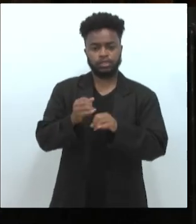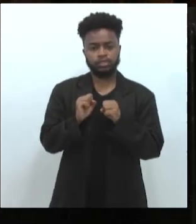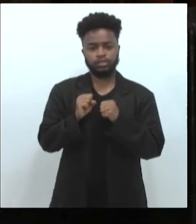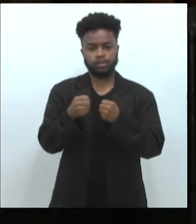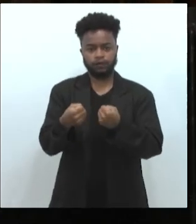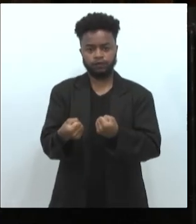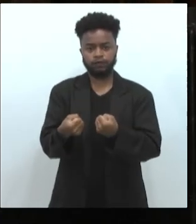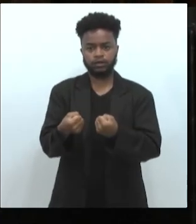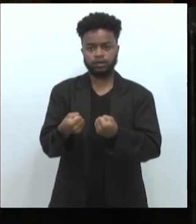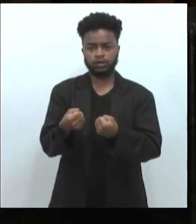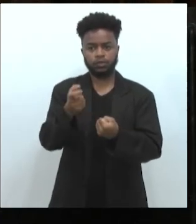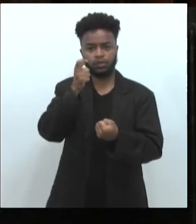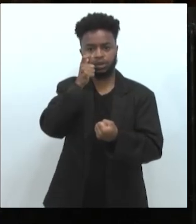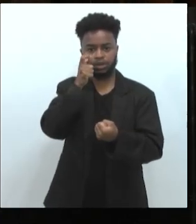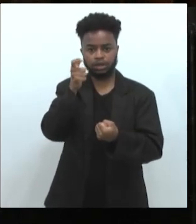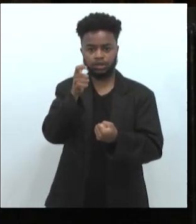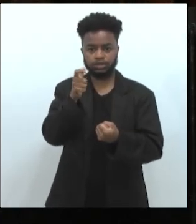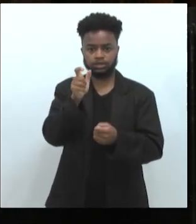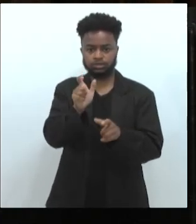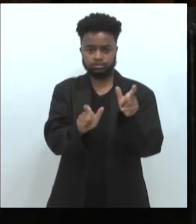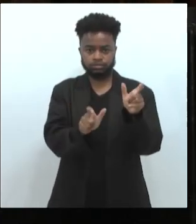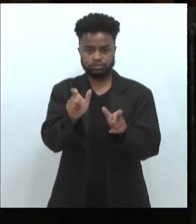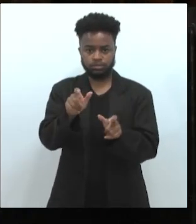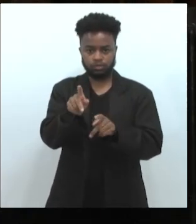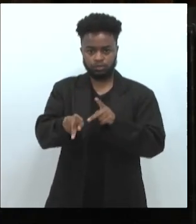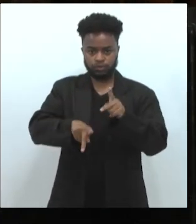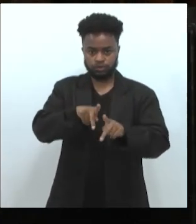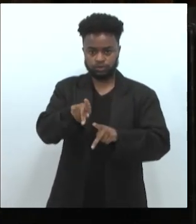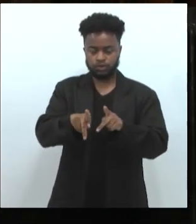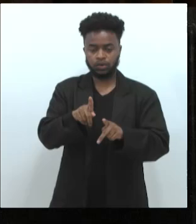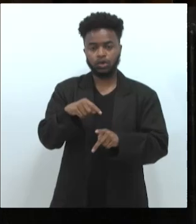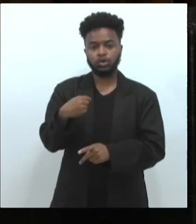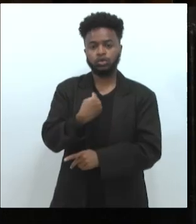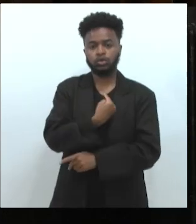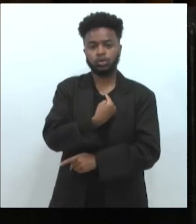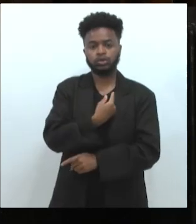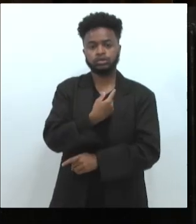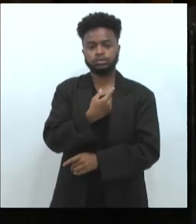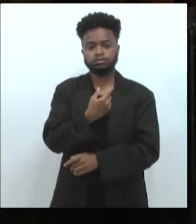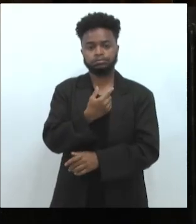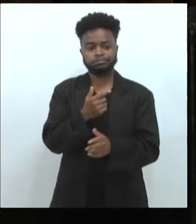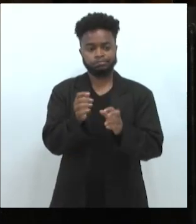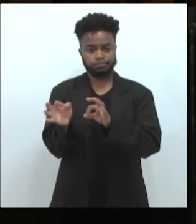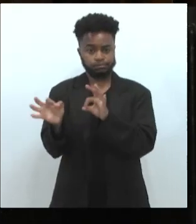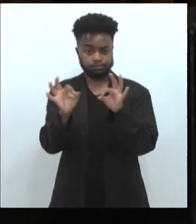defendendo o interesse do cidadão. Nós temos acompanhado